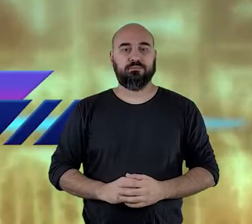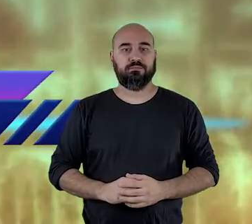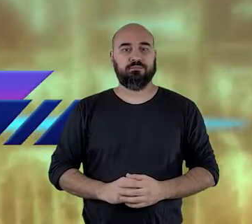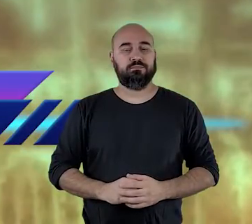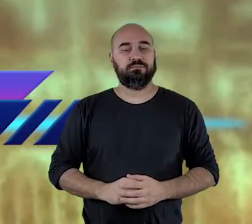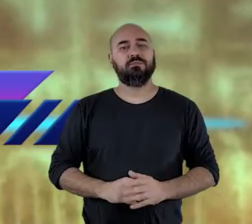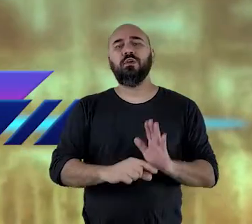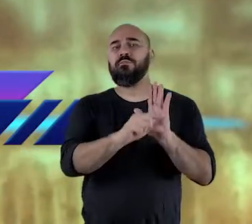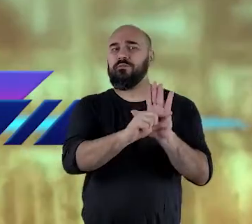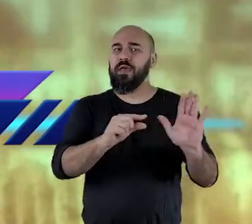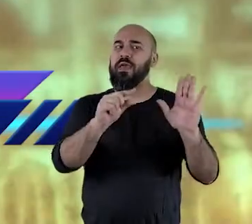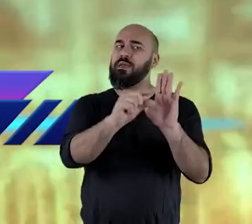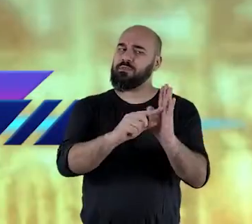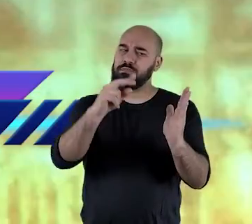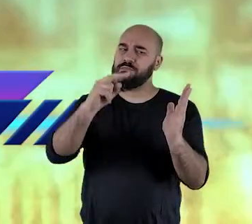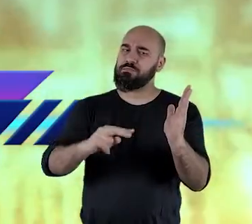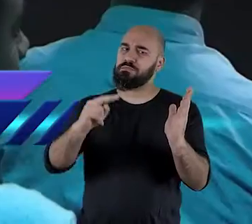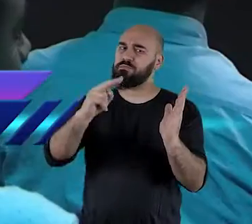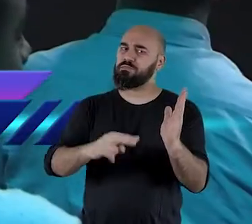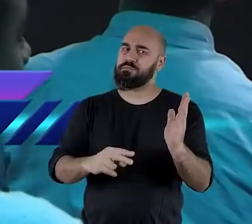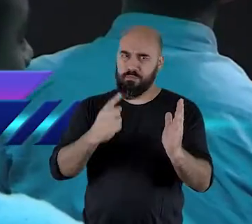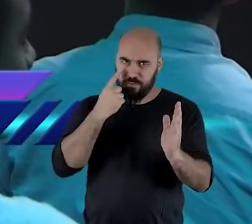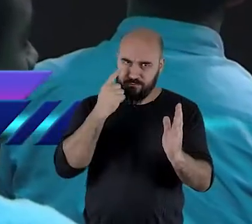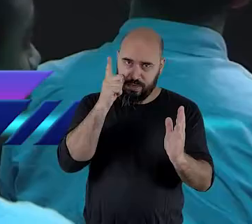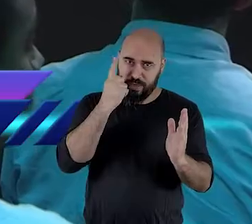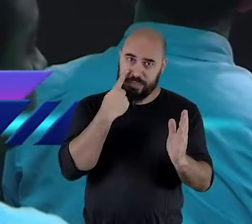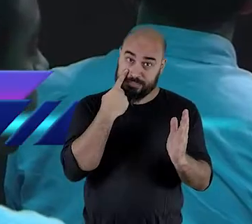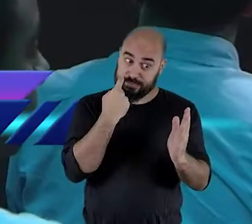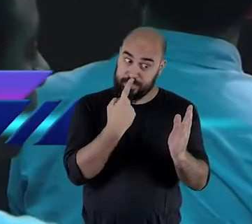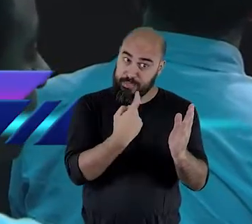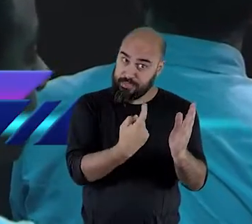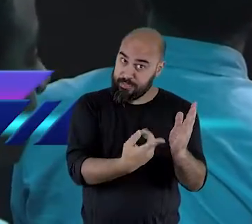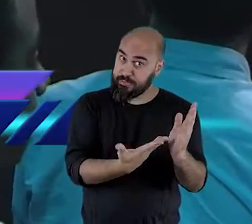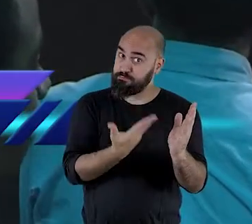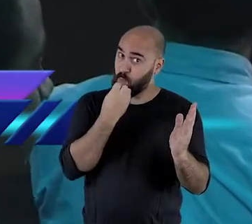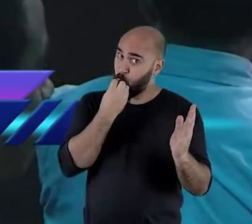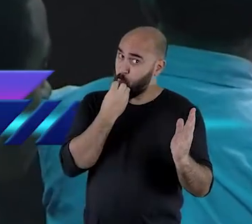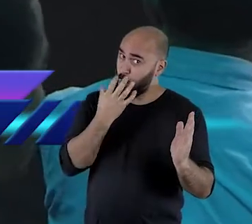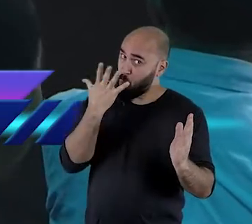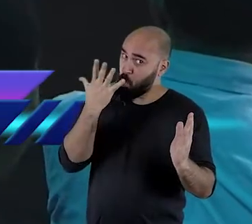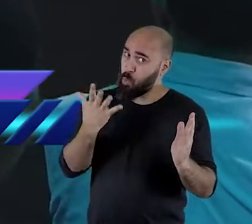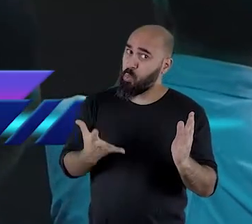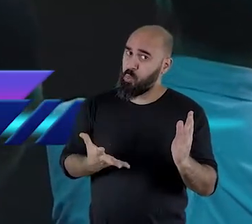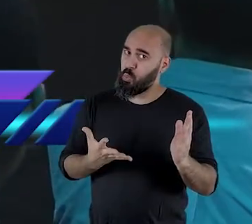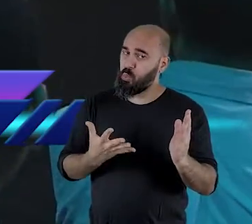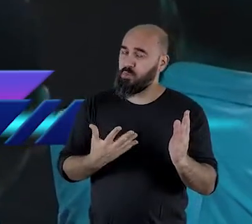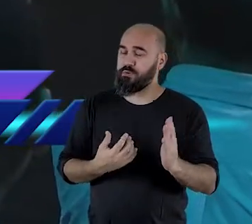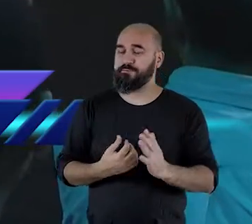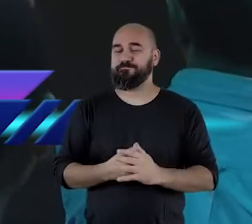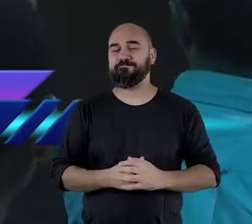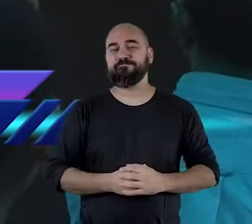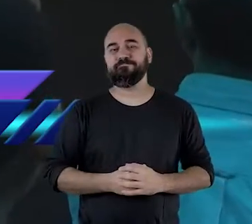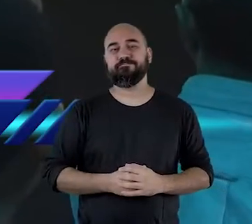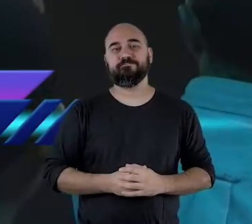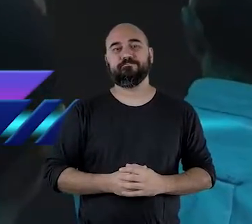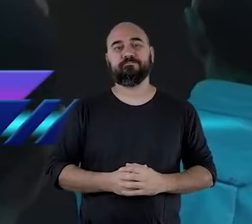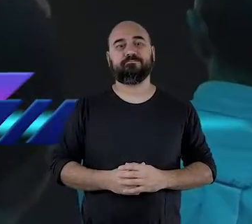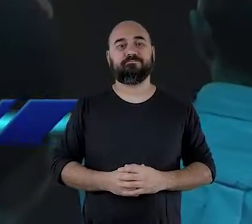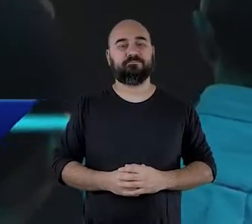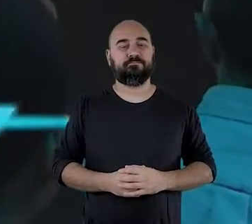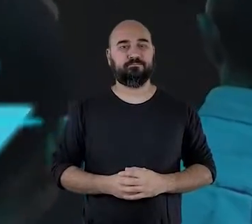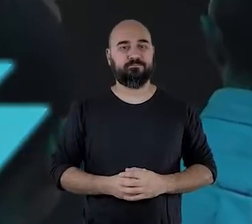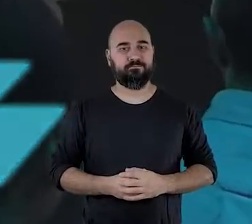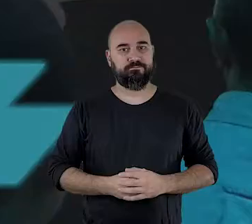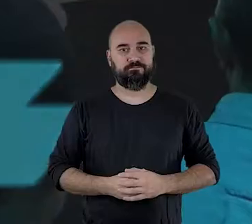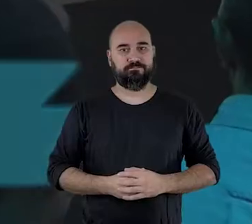versos. Veja que interessante esses versos que nós vamos ler no último capítulo do livro de Daniel. Primeiro,